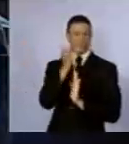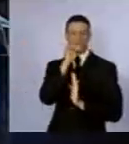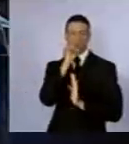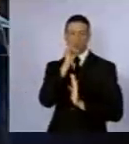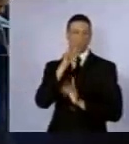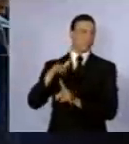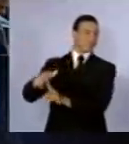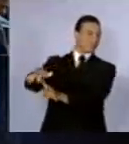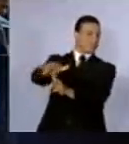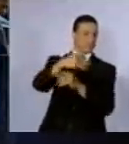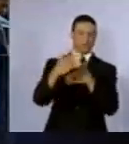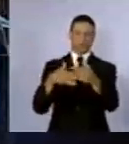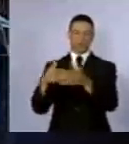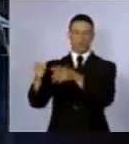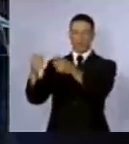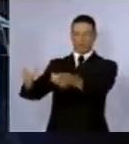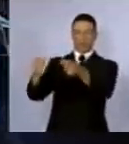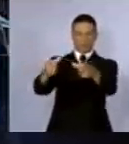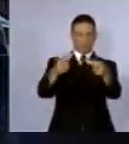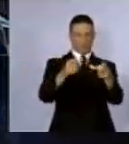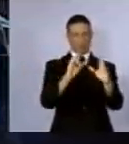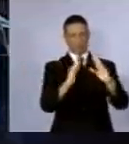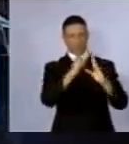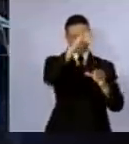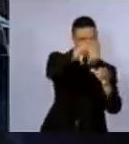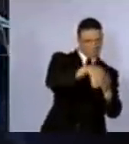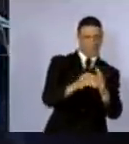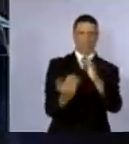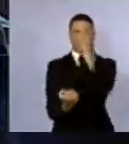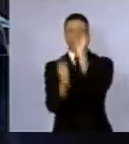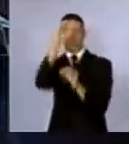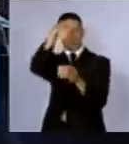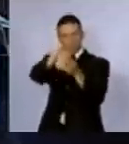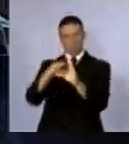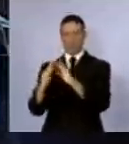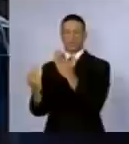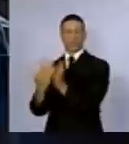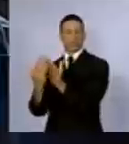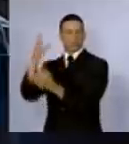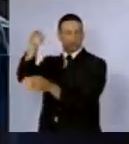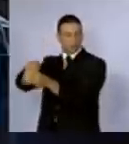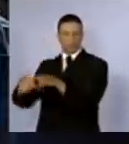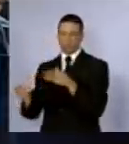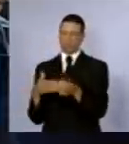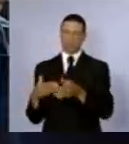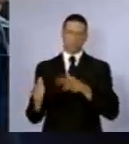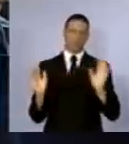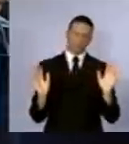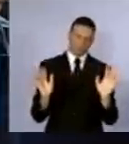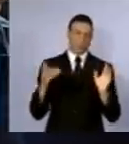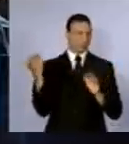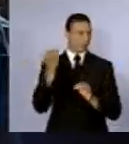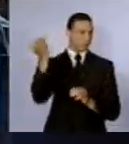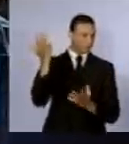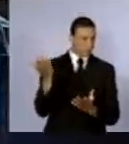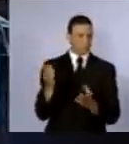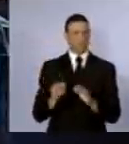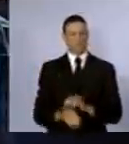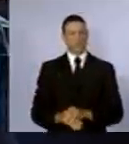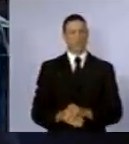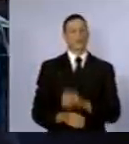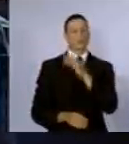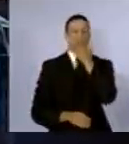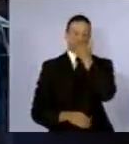que a gente esteja convivendo, em casa, indústria, em qualquer lugar, escola, assim por diante. E esses equipamentos também